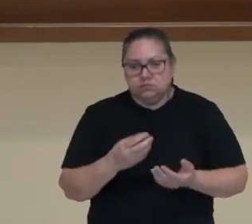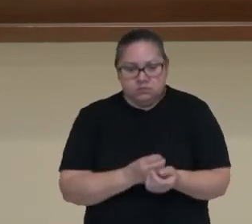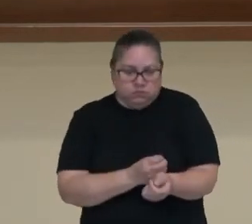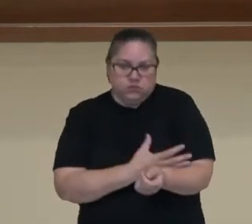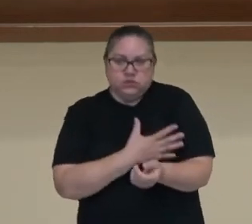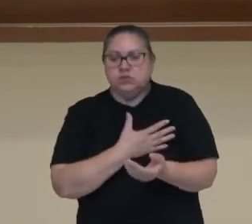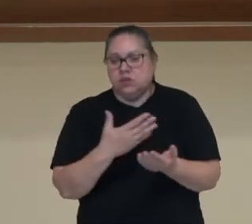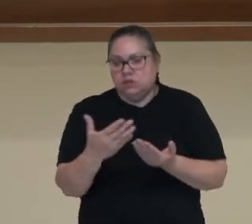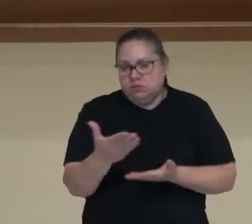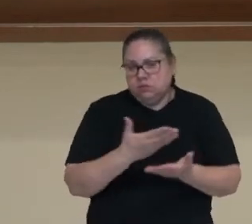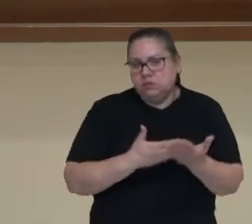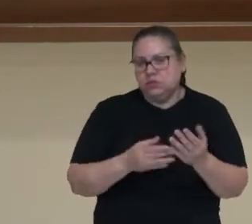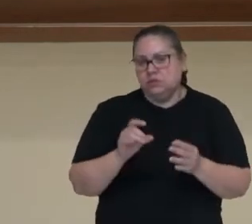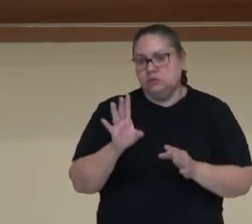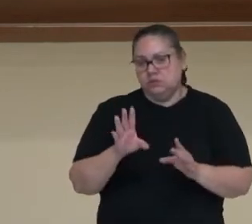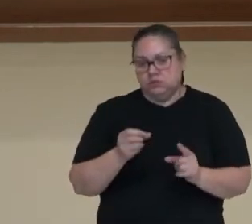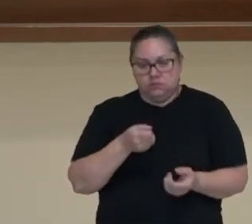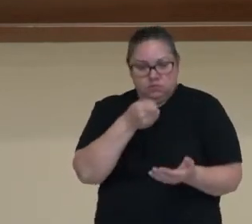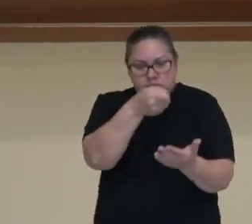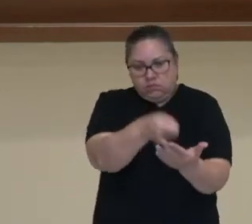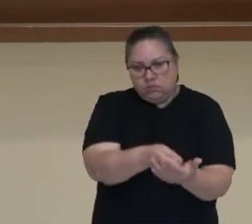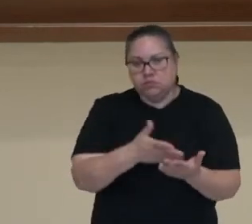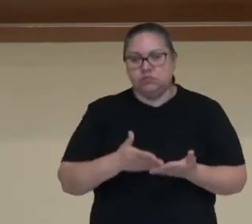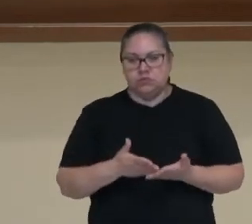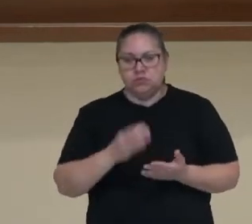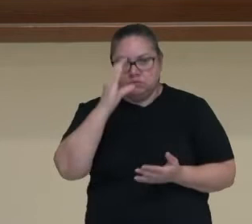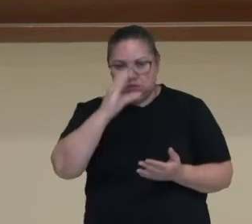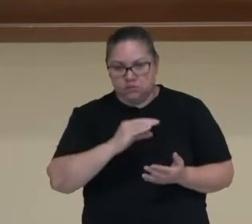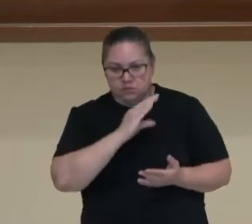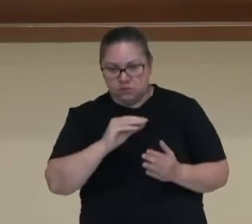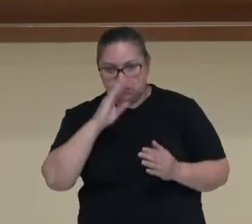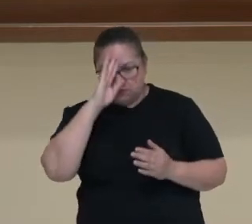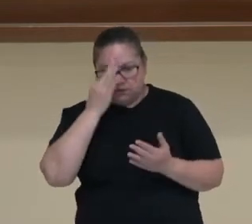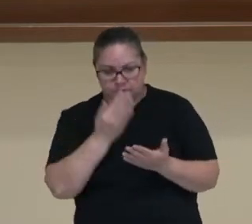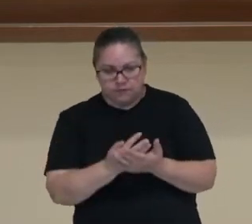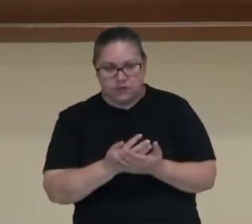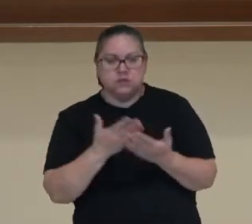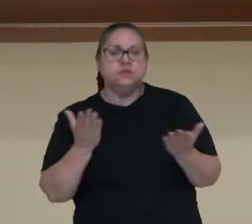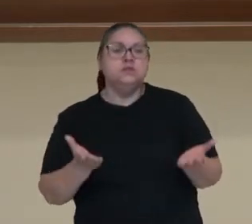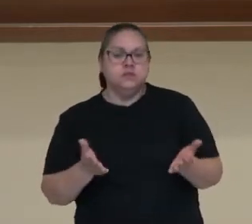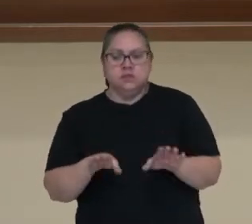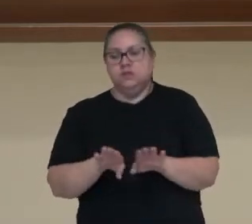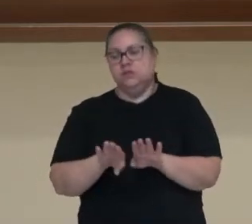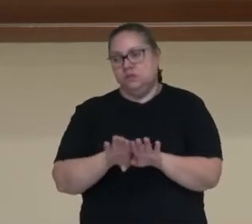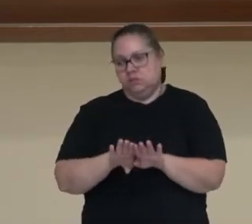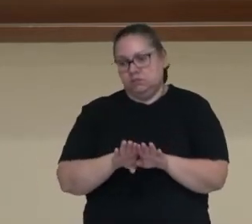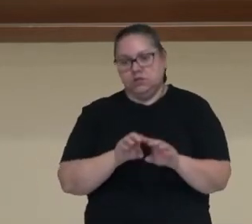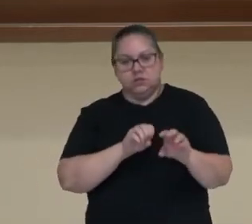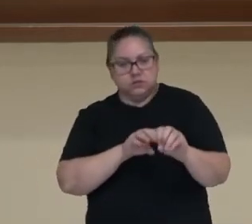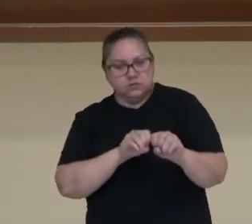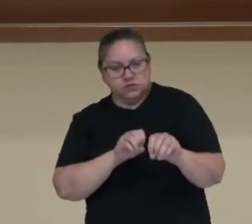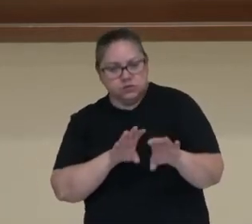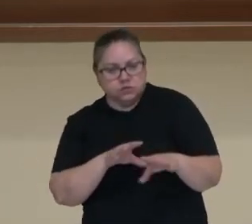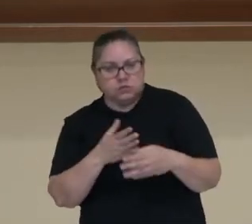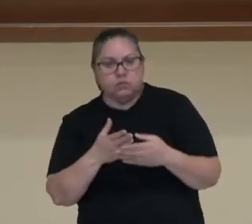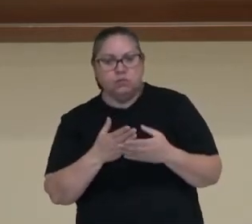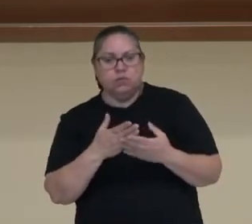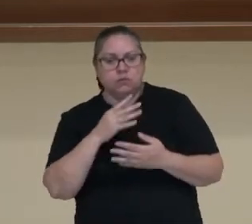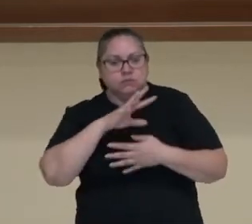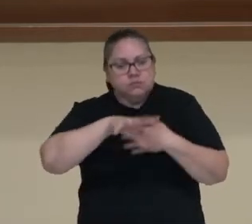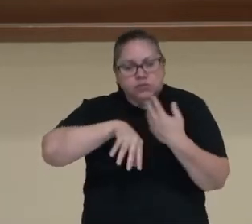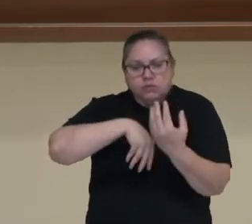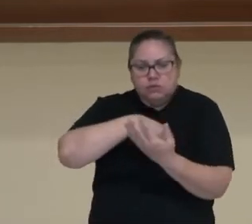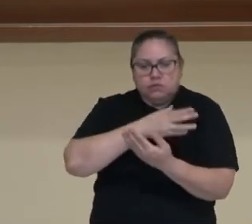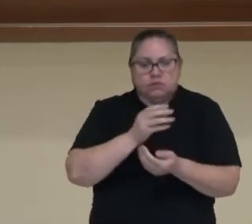emocional. Você, apesar de estar impondo a sua religião da fé cristã, você também se catequizou o indígena, você se envolveu com